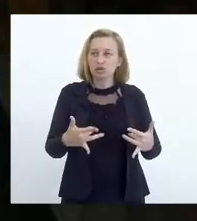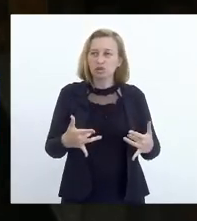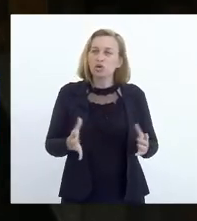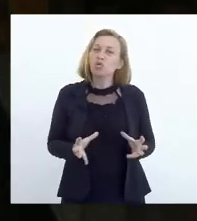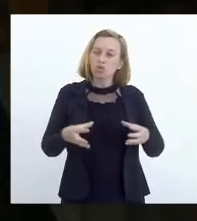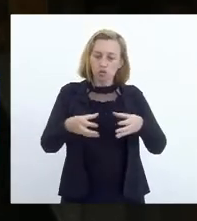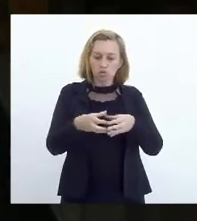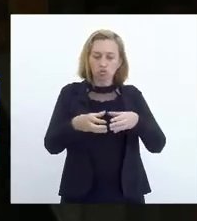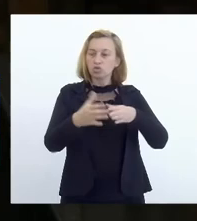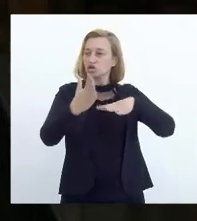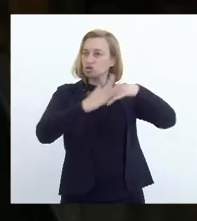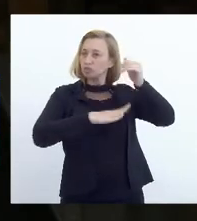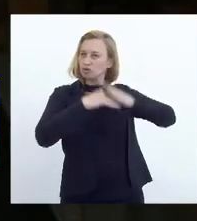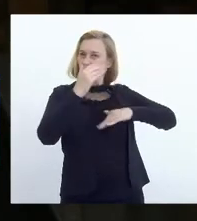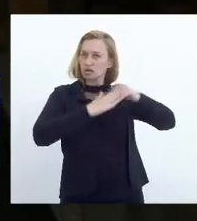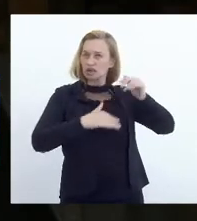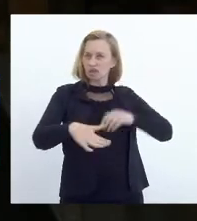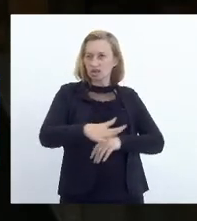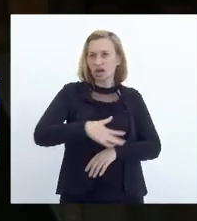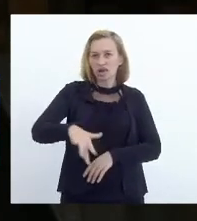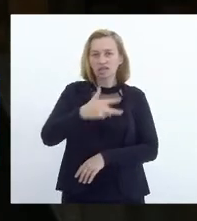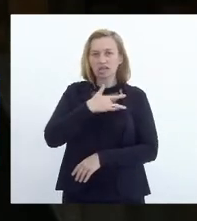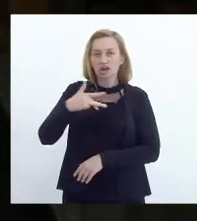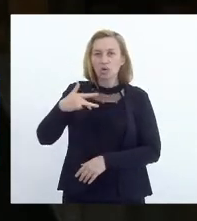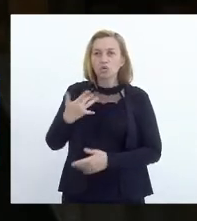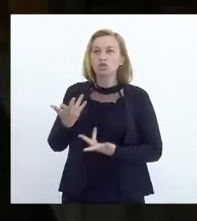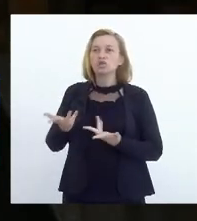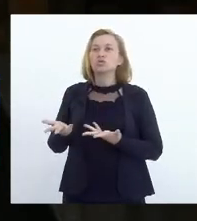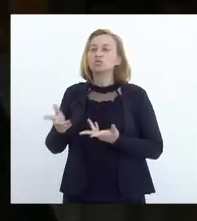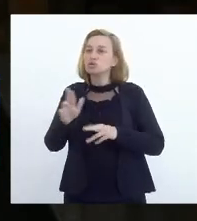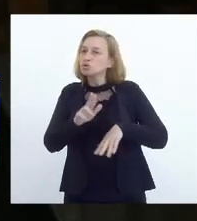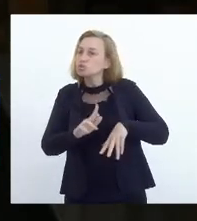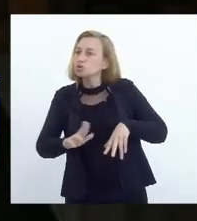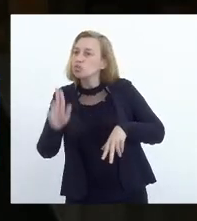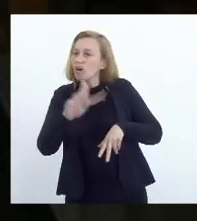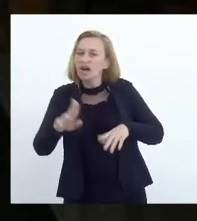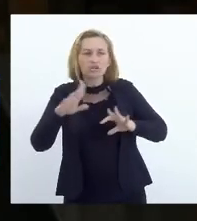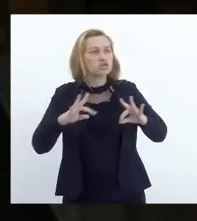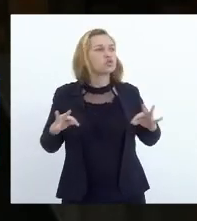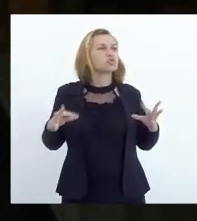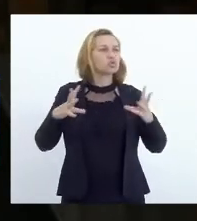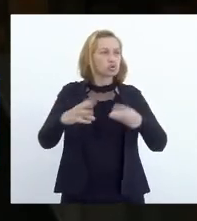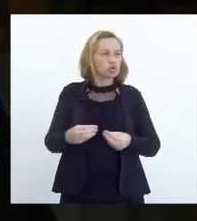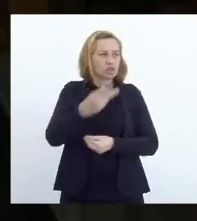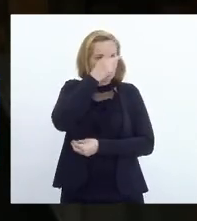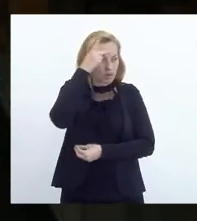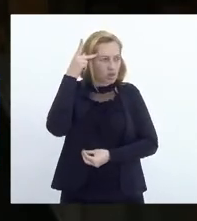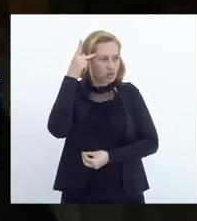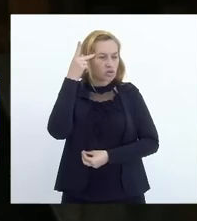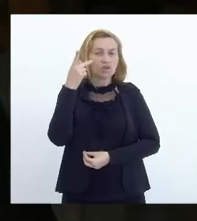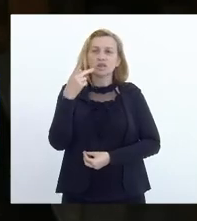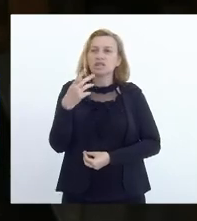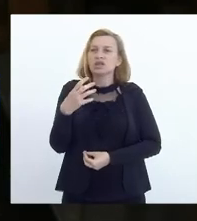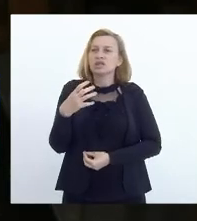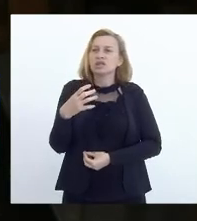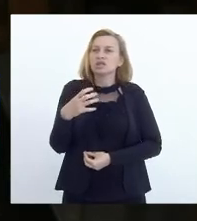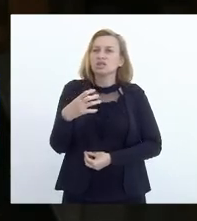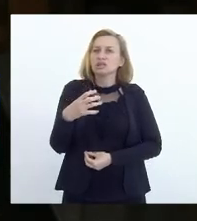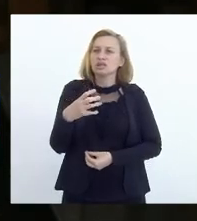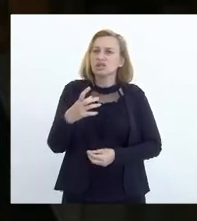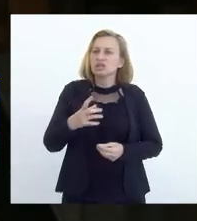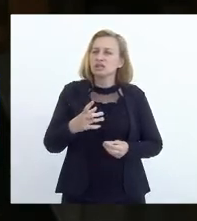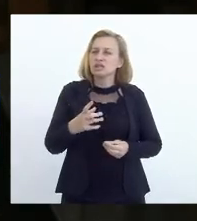conjunto desses profissionais de saúde, dos usuários, de todas as pessoas que, de alguma forma, foram submetidas a essa